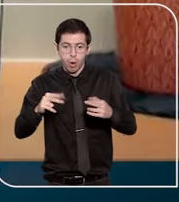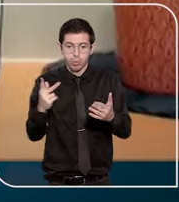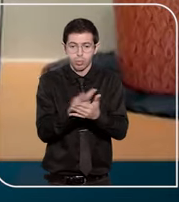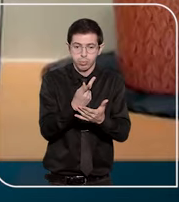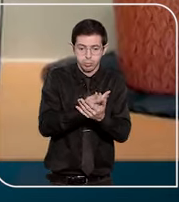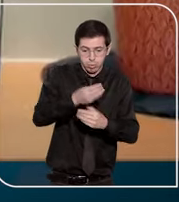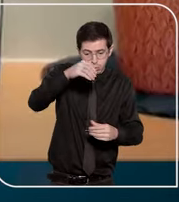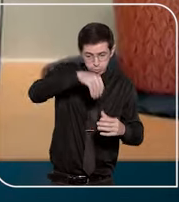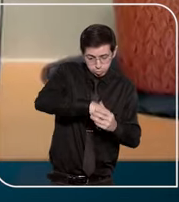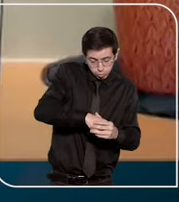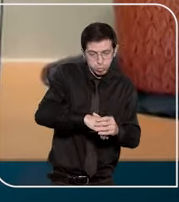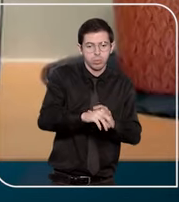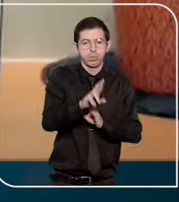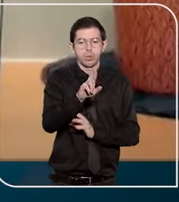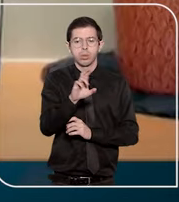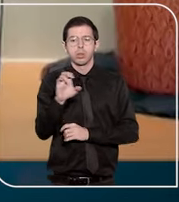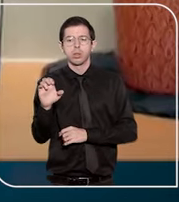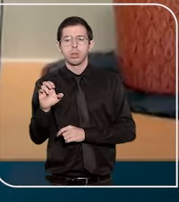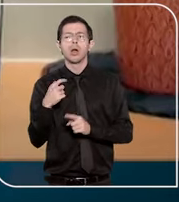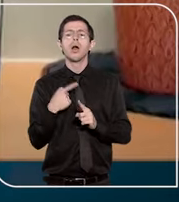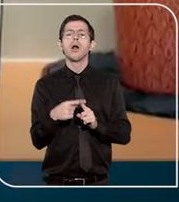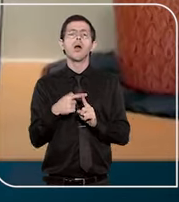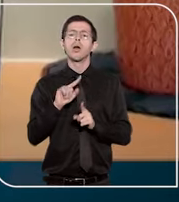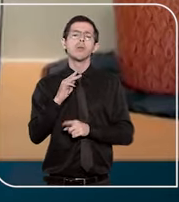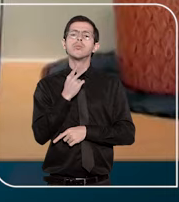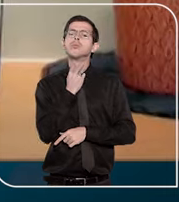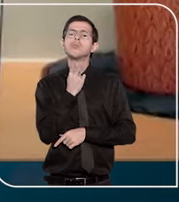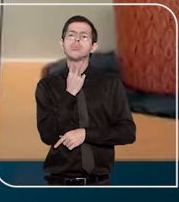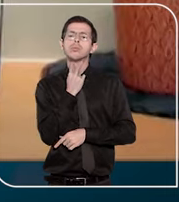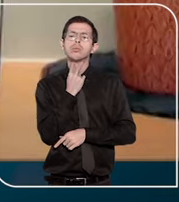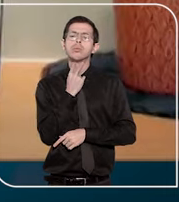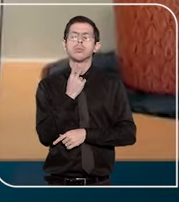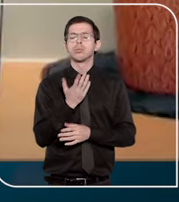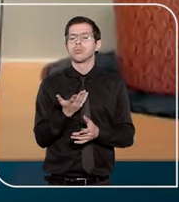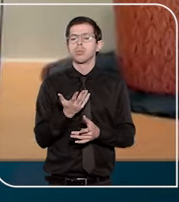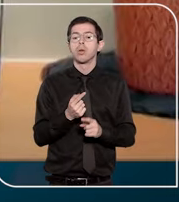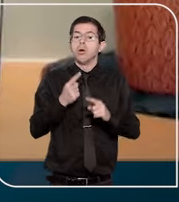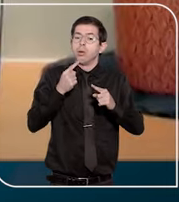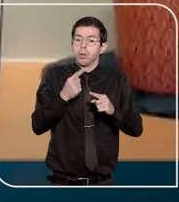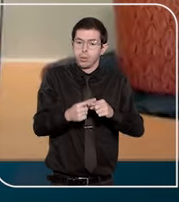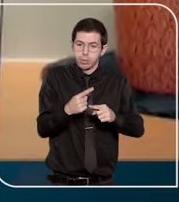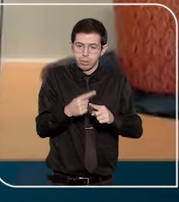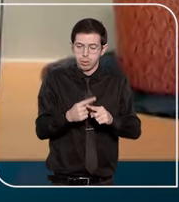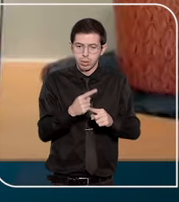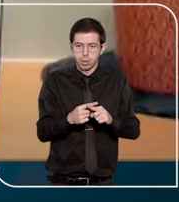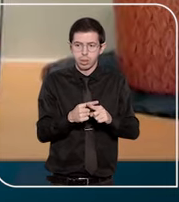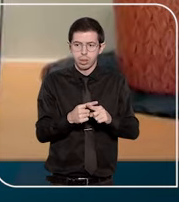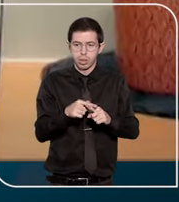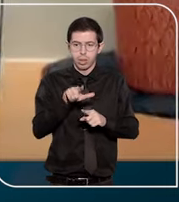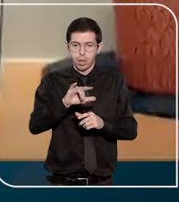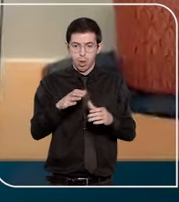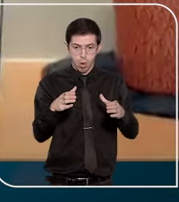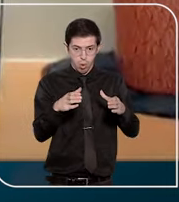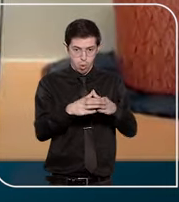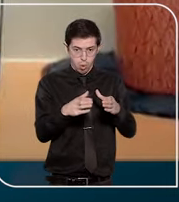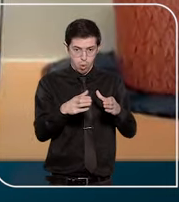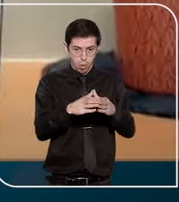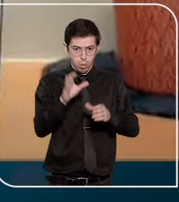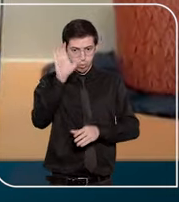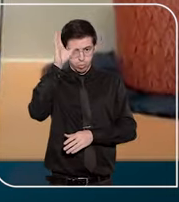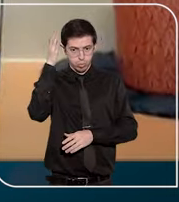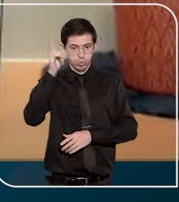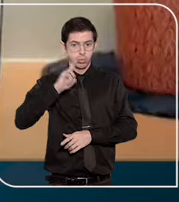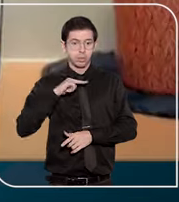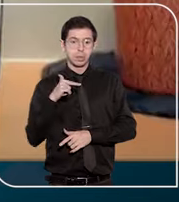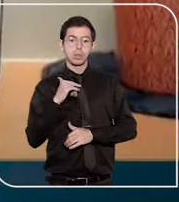recurso extraordinário. Por que não pode, Fátima? Porque o órgão julgador não é competente